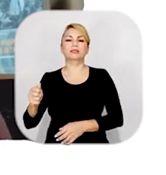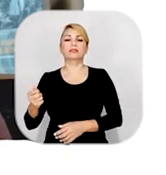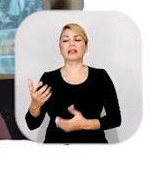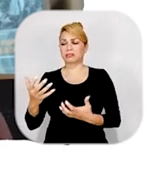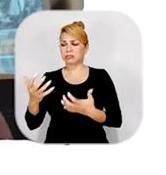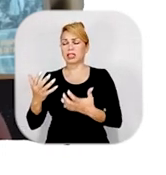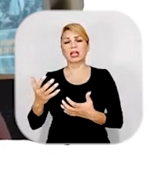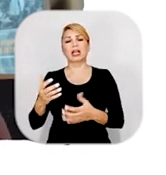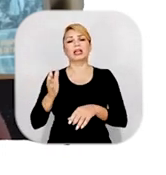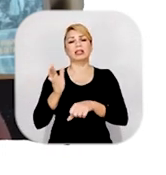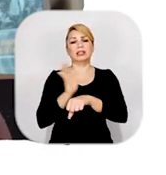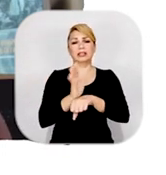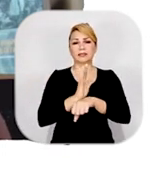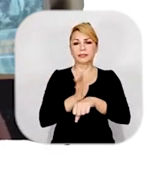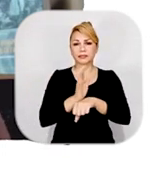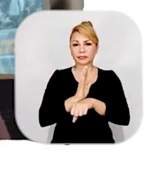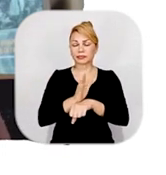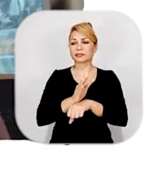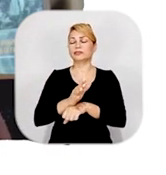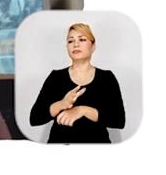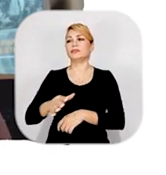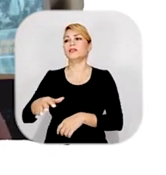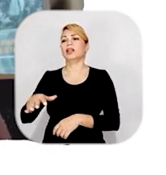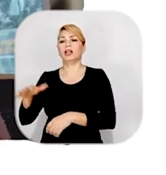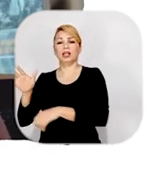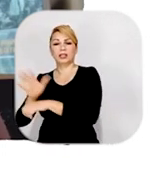era de misturar o filme do Snetlag